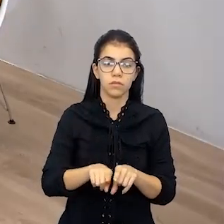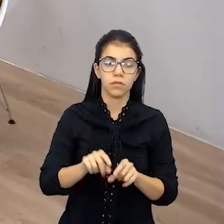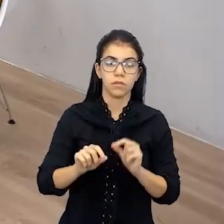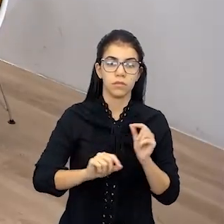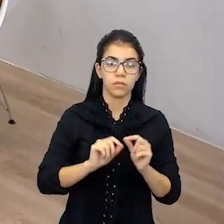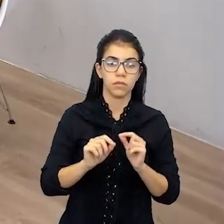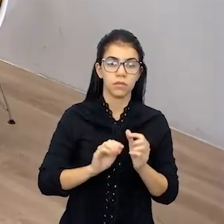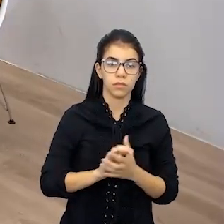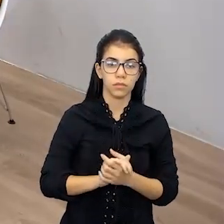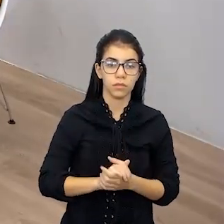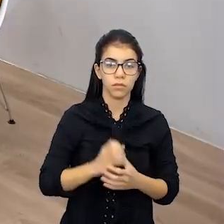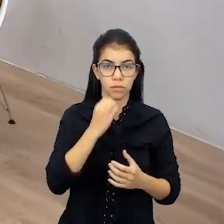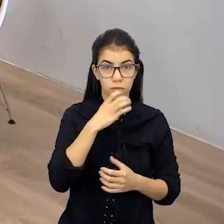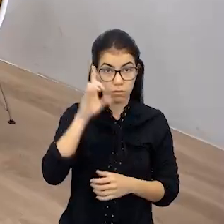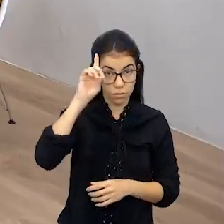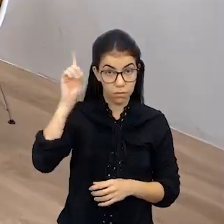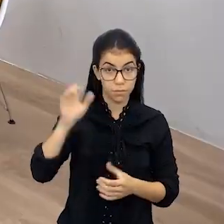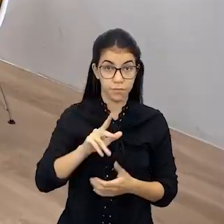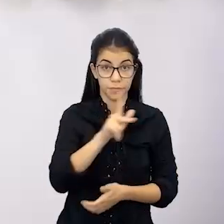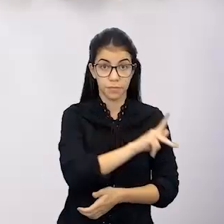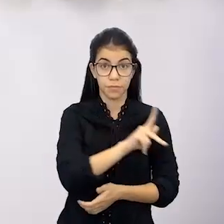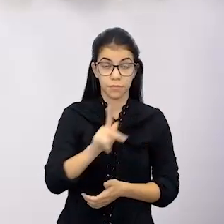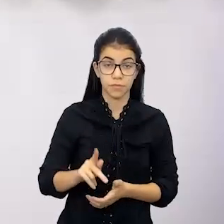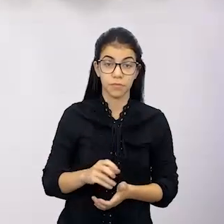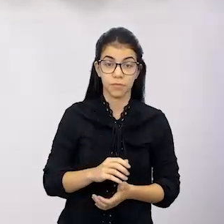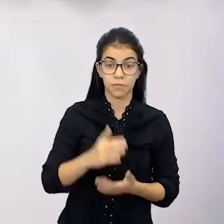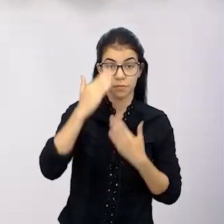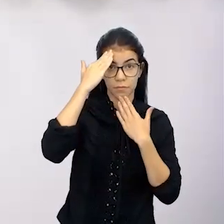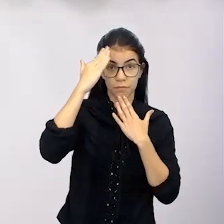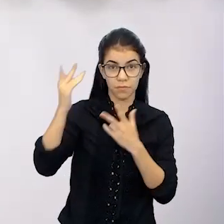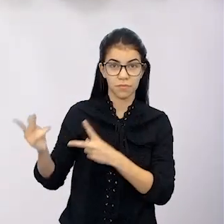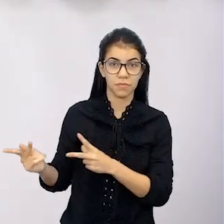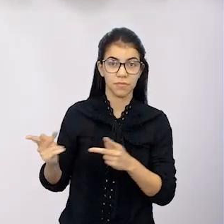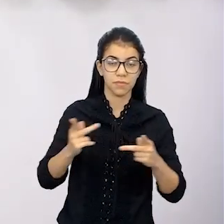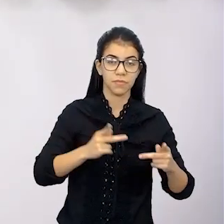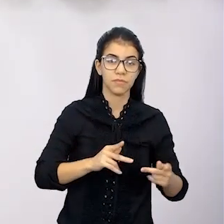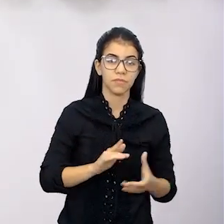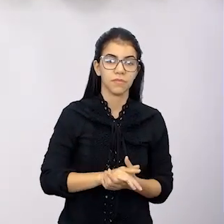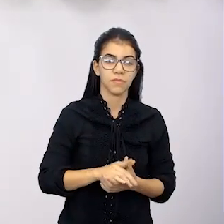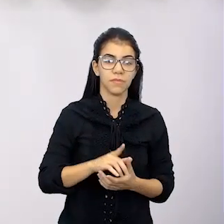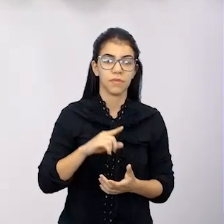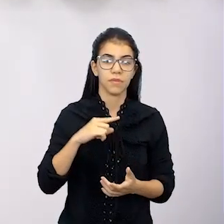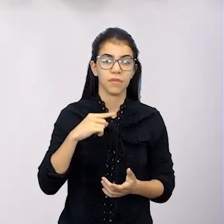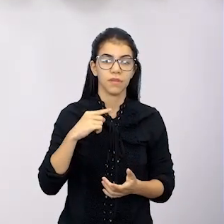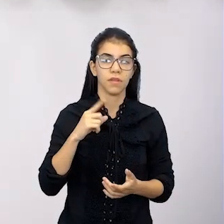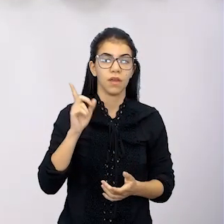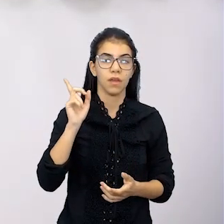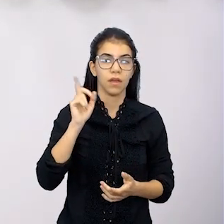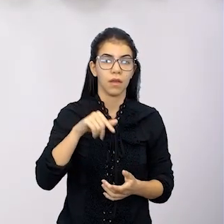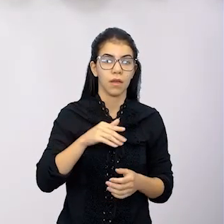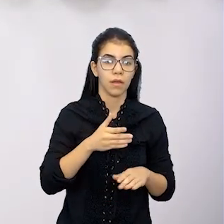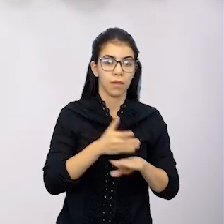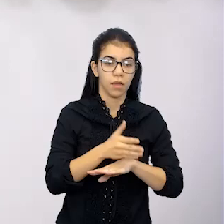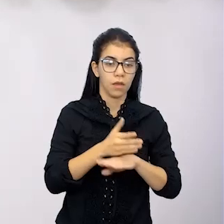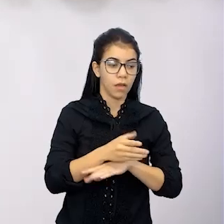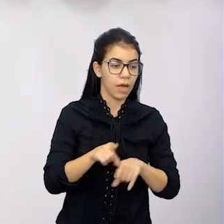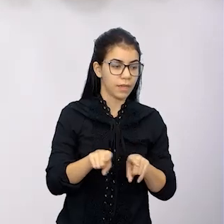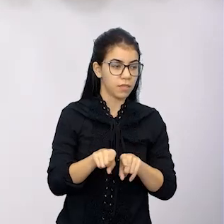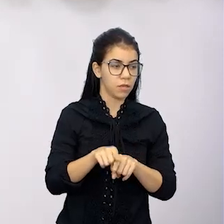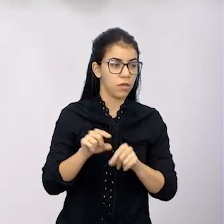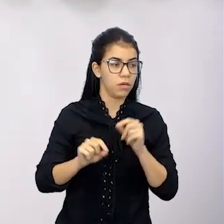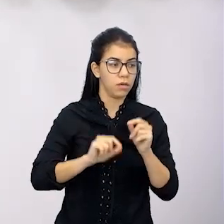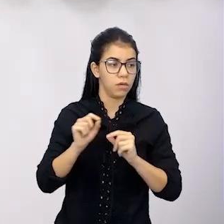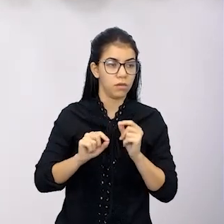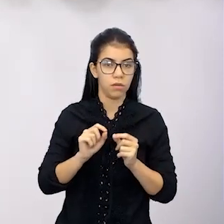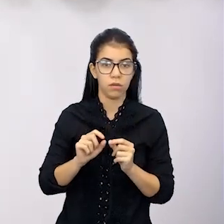Daniel. Bom dia, professores. Muito obrigado pelo convite, né, de participar. Vai ser um momento muito interessante, é